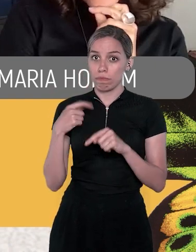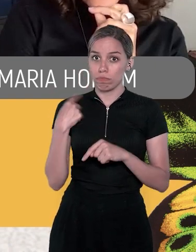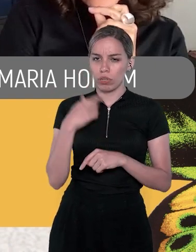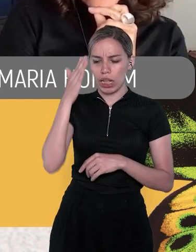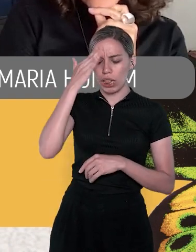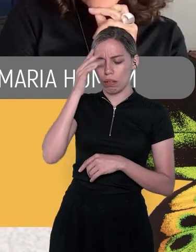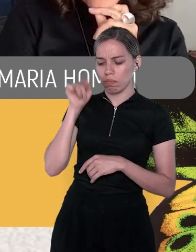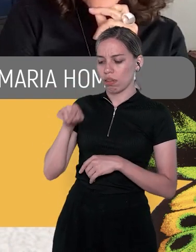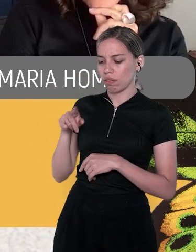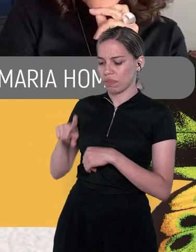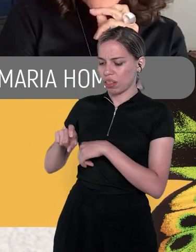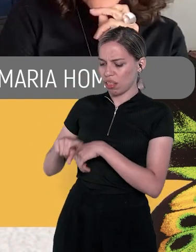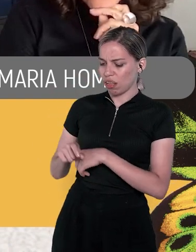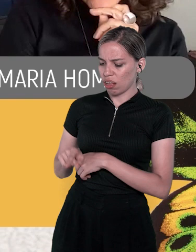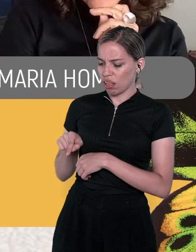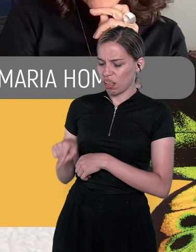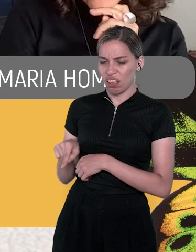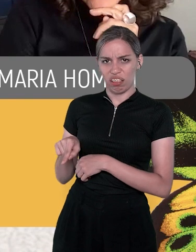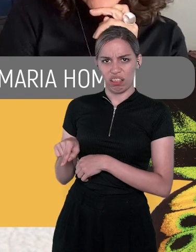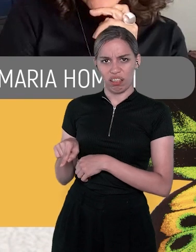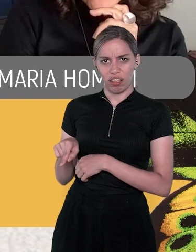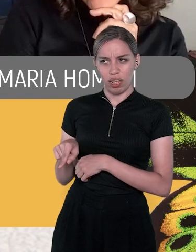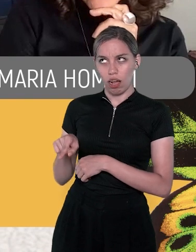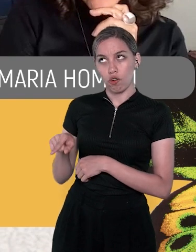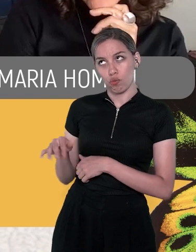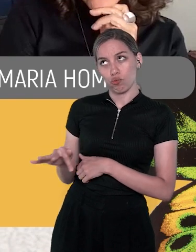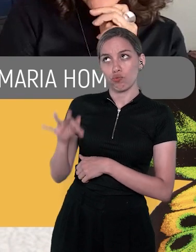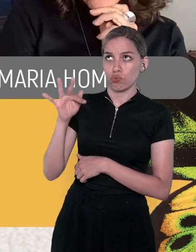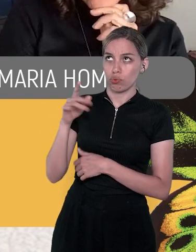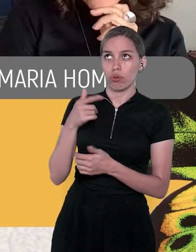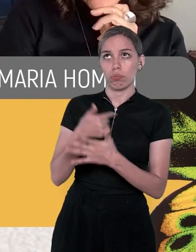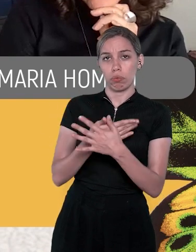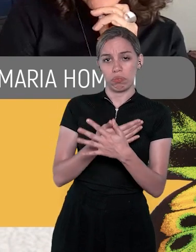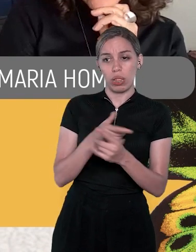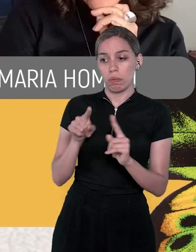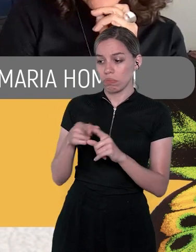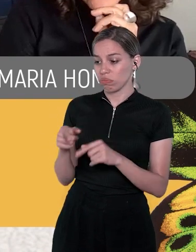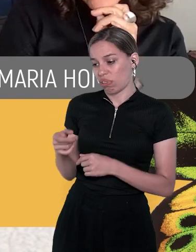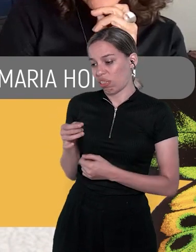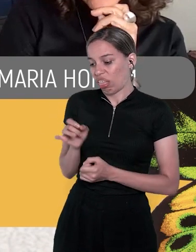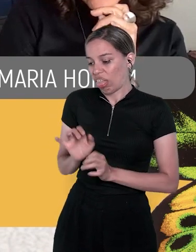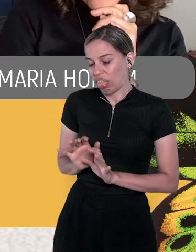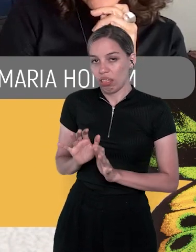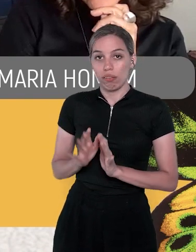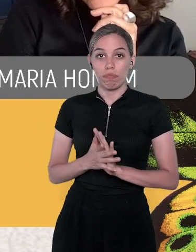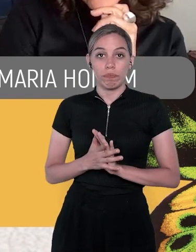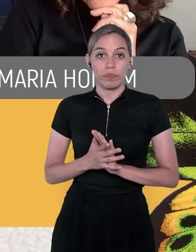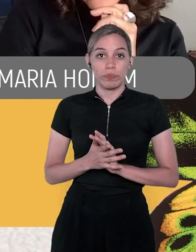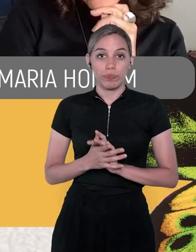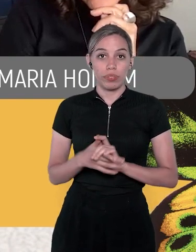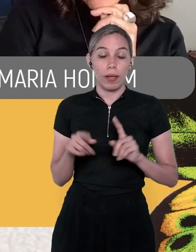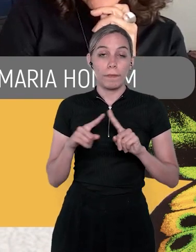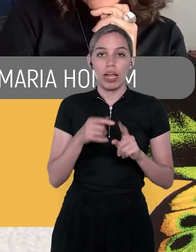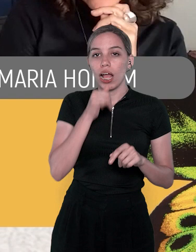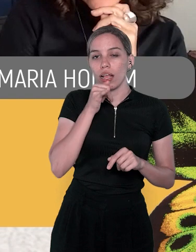borboleta. A nossa metamorfose, a metamorfose da sociedade humana, como depende das nossas